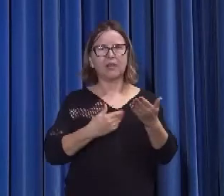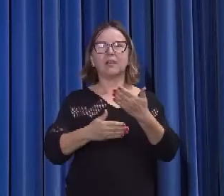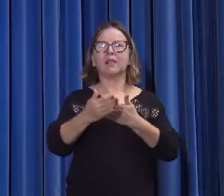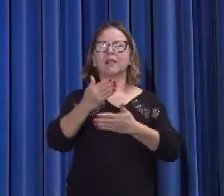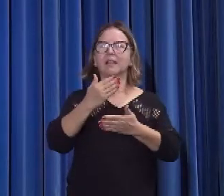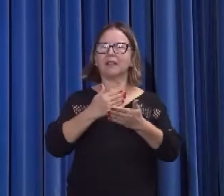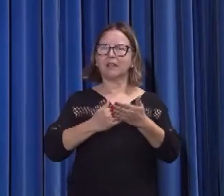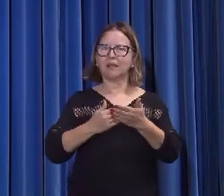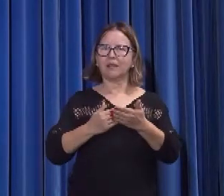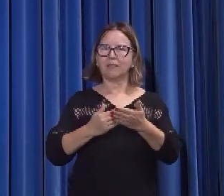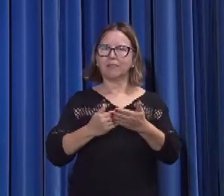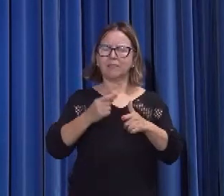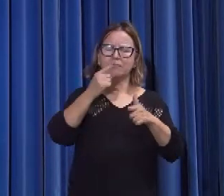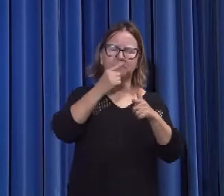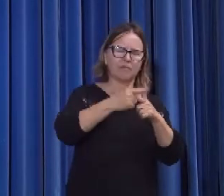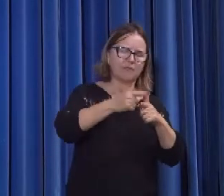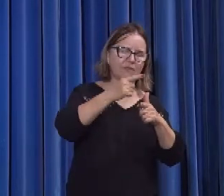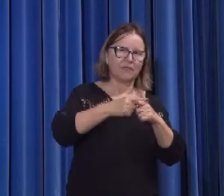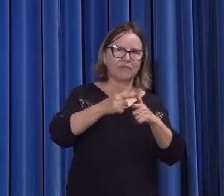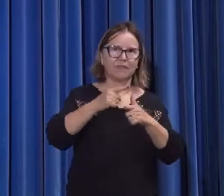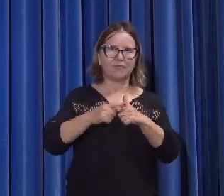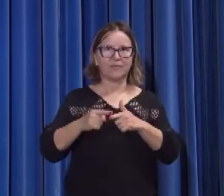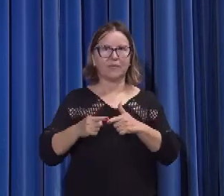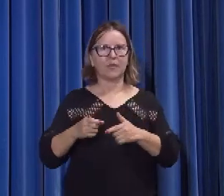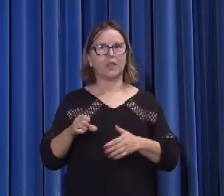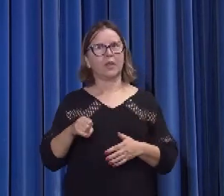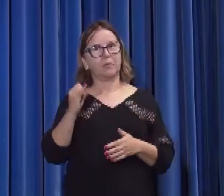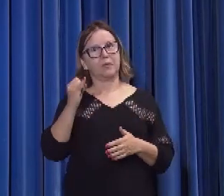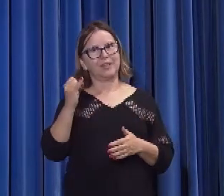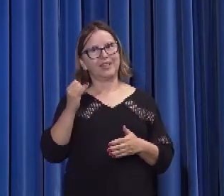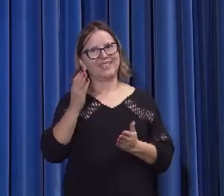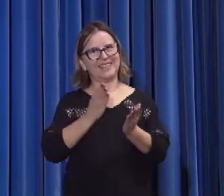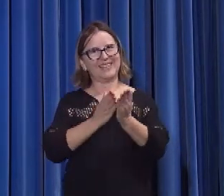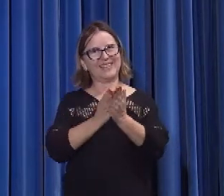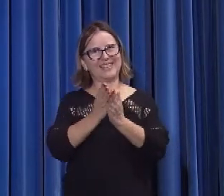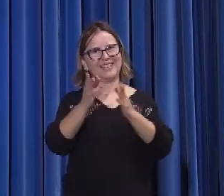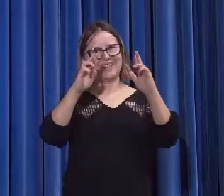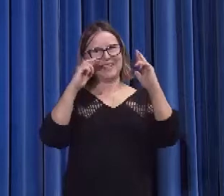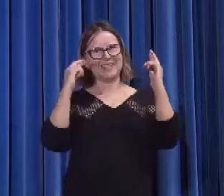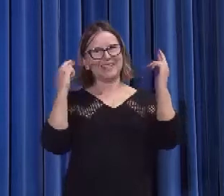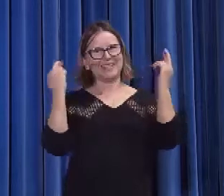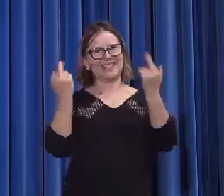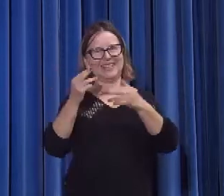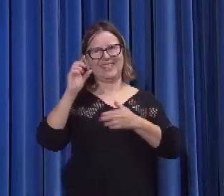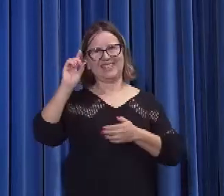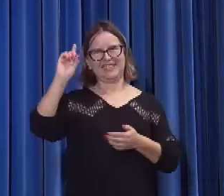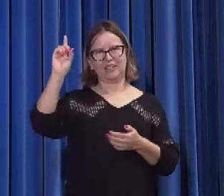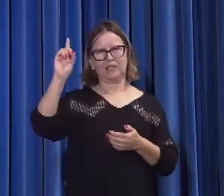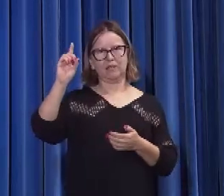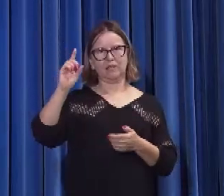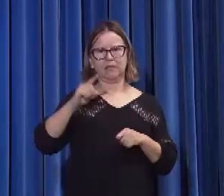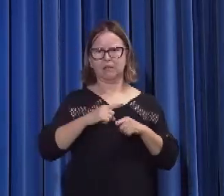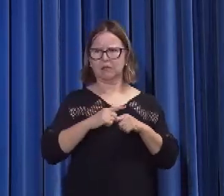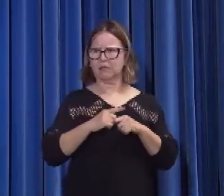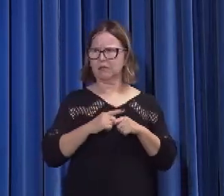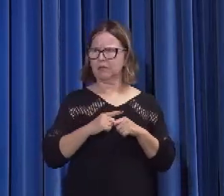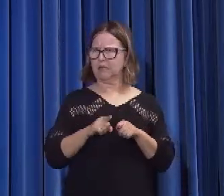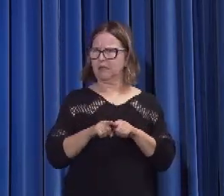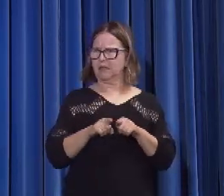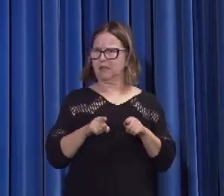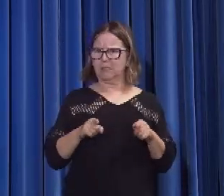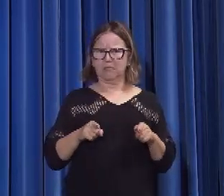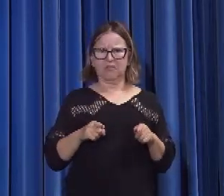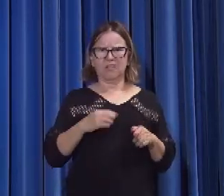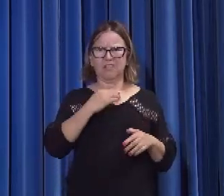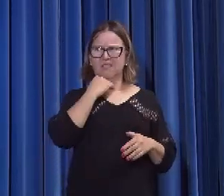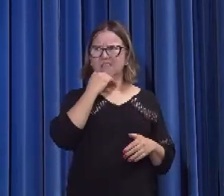Através de muitas tribulações, nos importa entrar no reino de Deus. Mas, Fernando, mas não me disseram isso quando